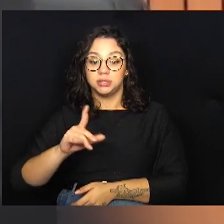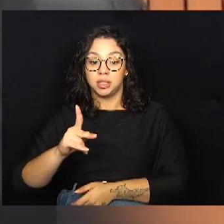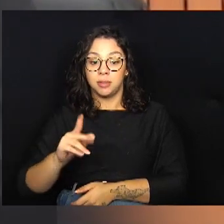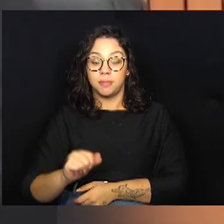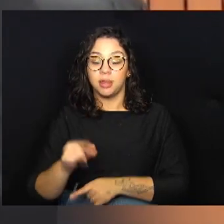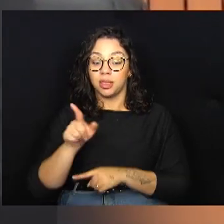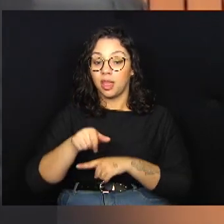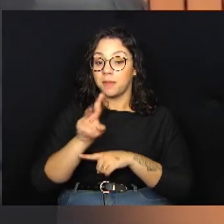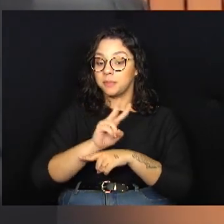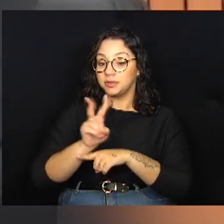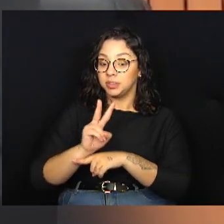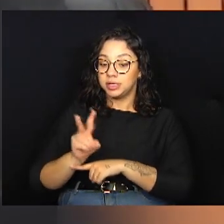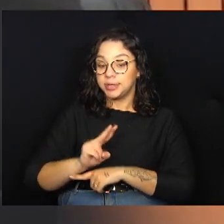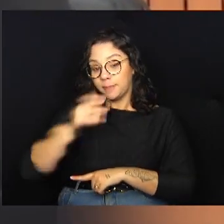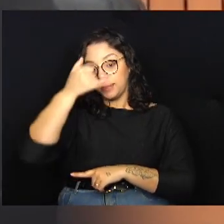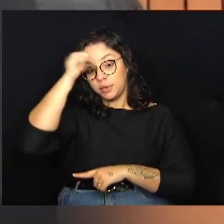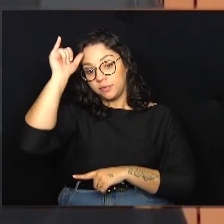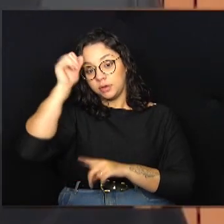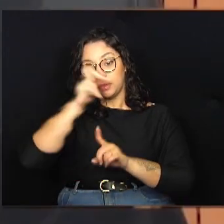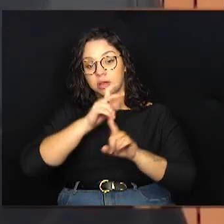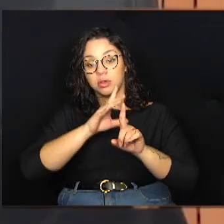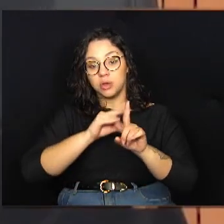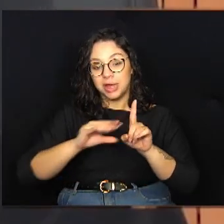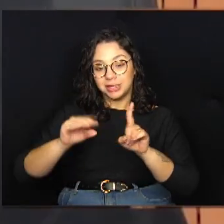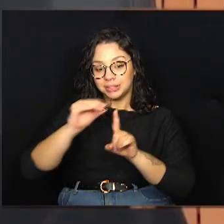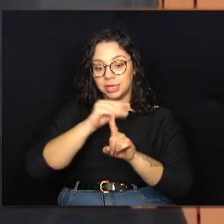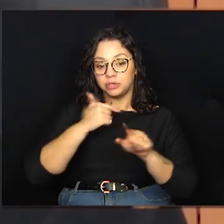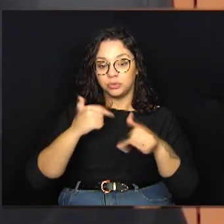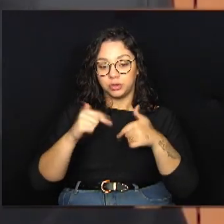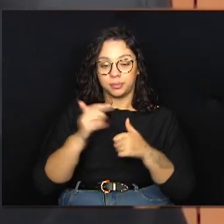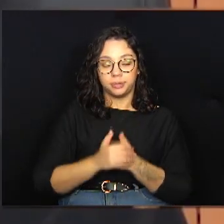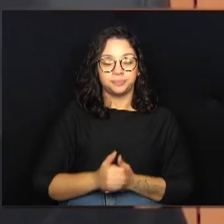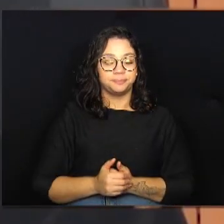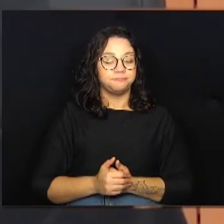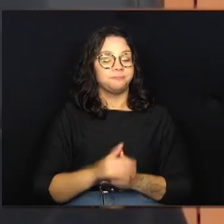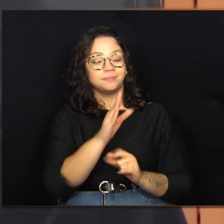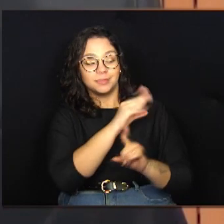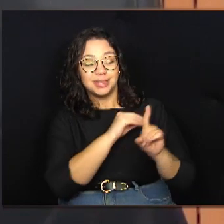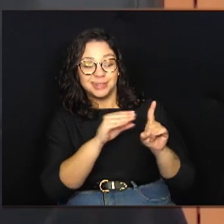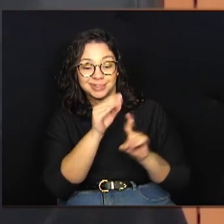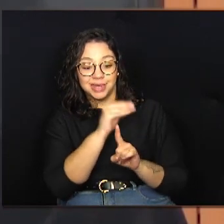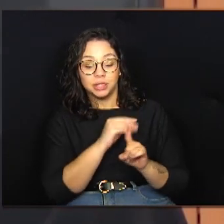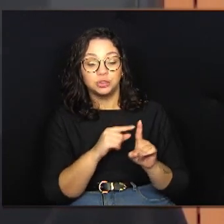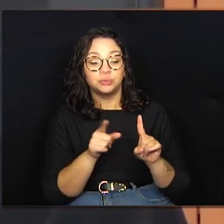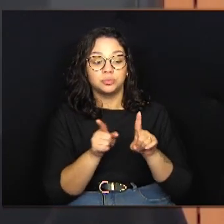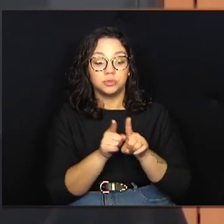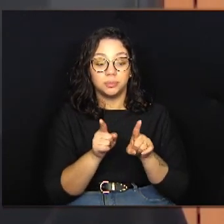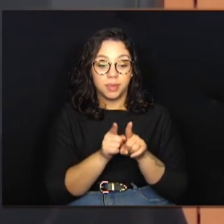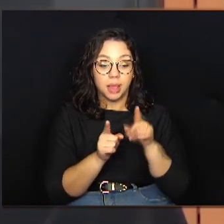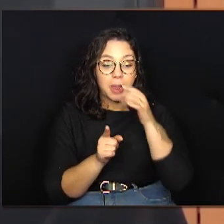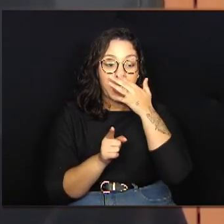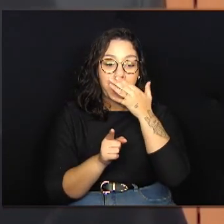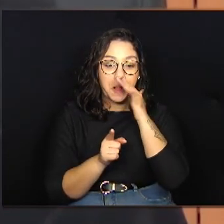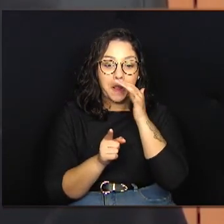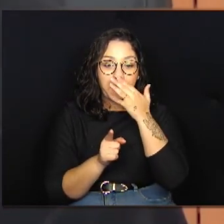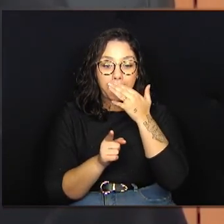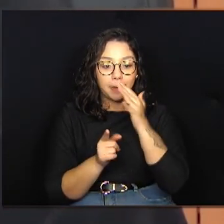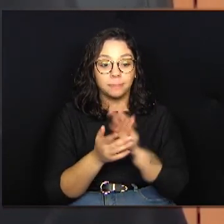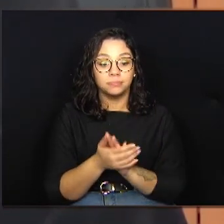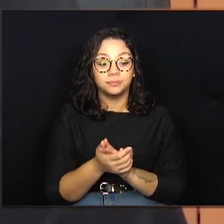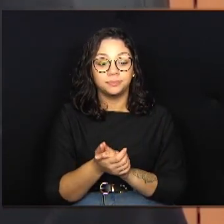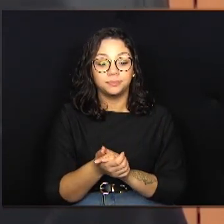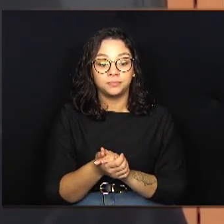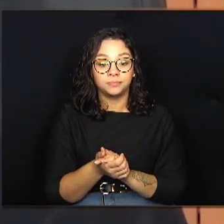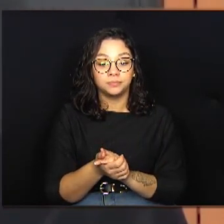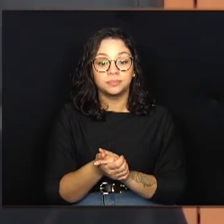e prevenção de assédios no trabalho. O assédio incluído na normatização